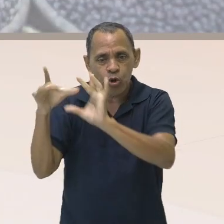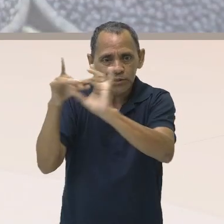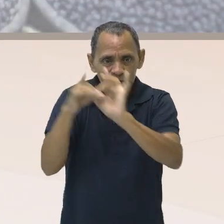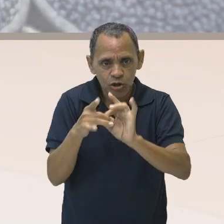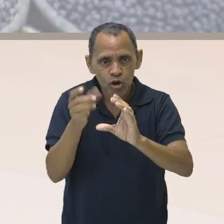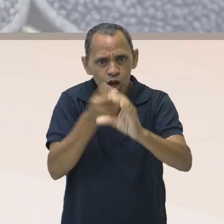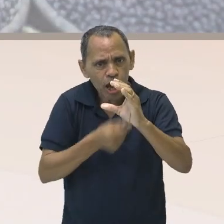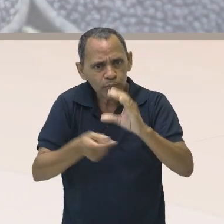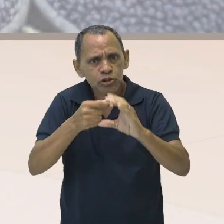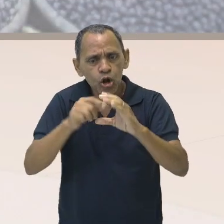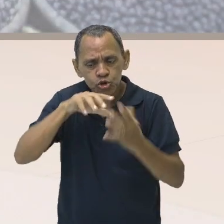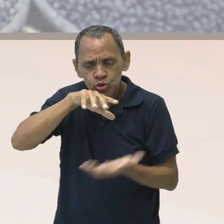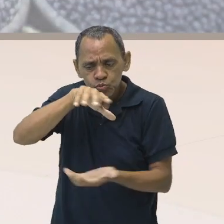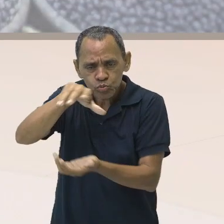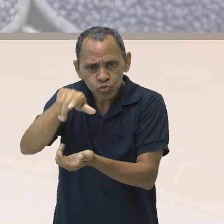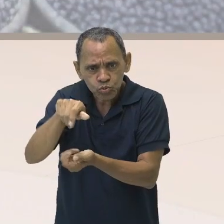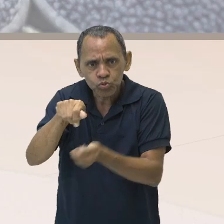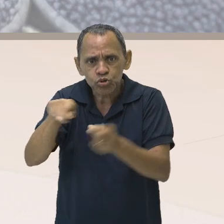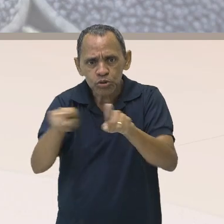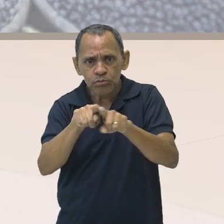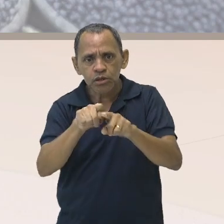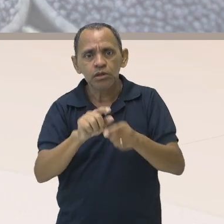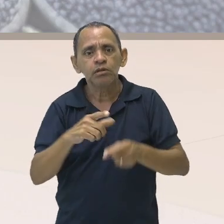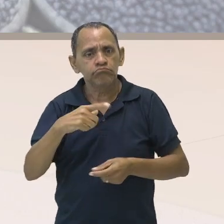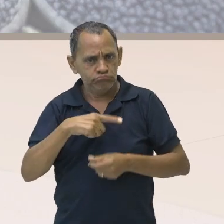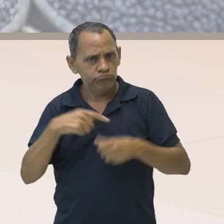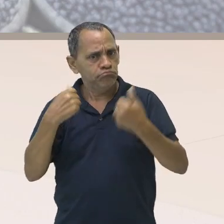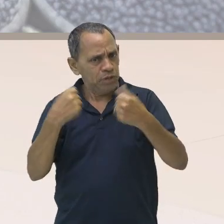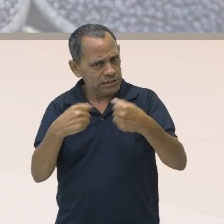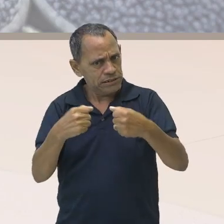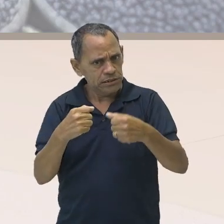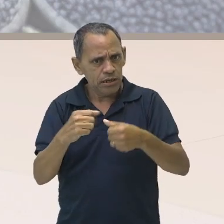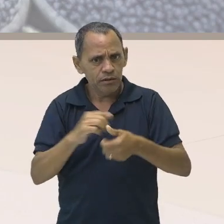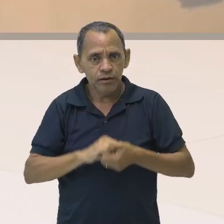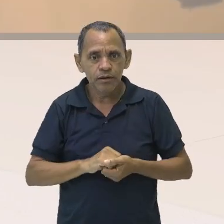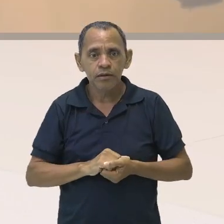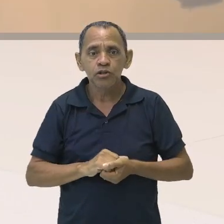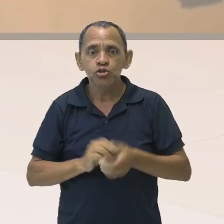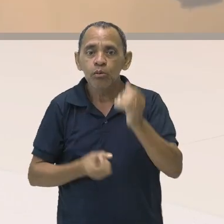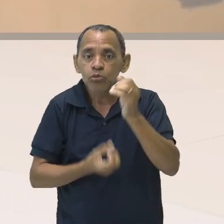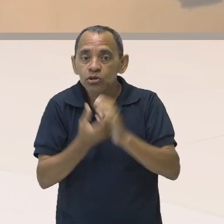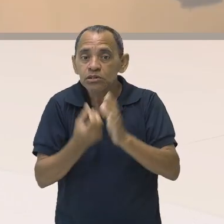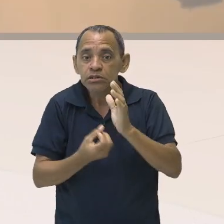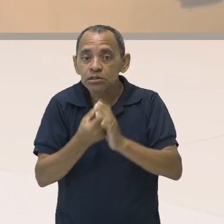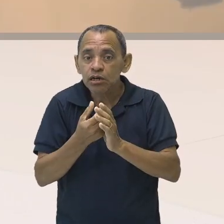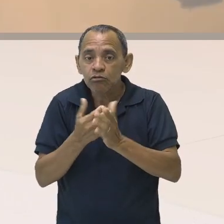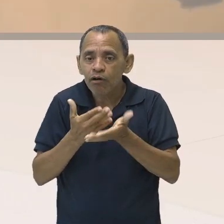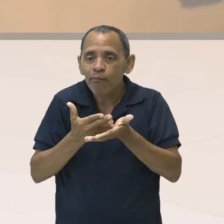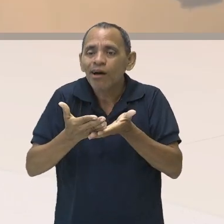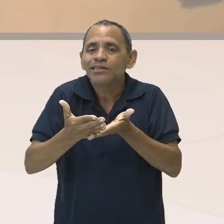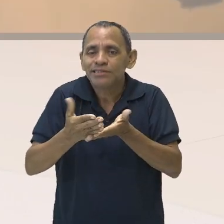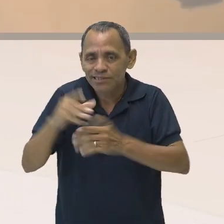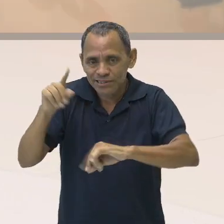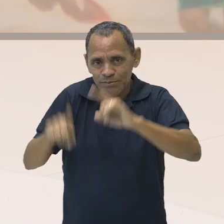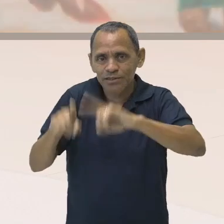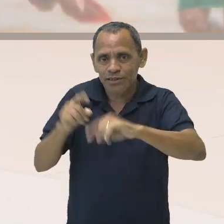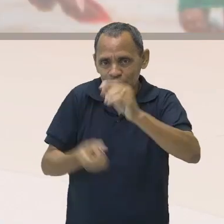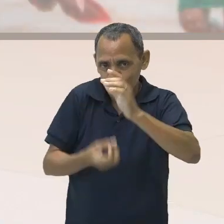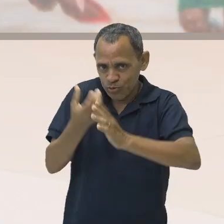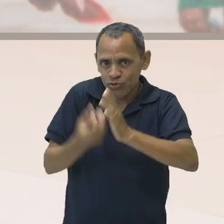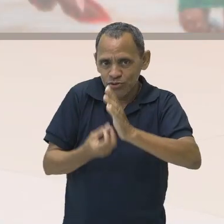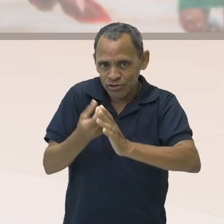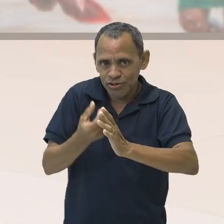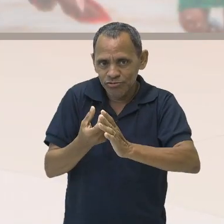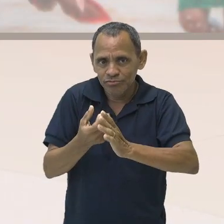com o dinheiro, com o que era produzido aí no mundo. Existia uma necessidade de produção a partir dessa borracha que era produzida pela extração,